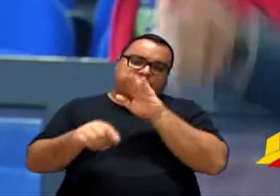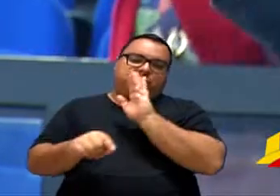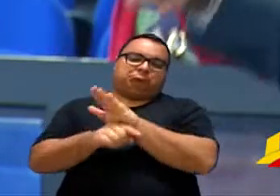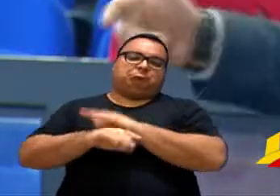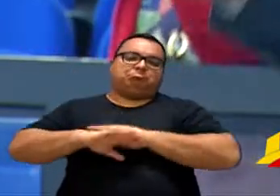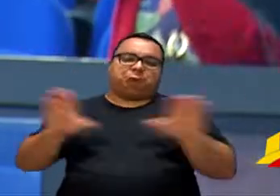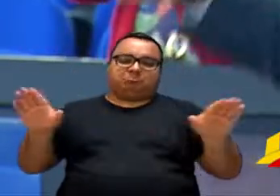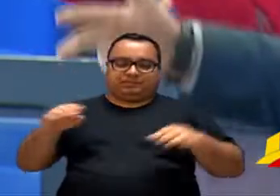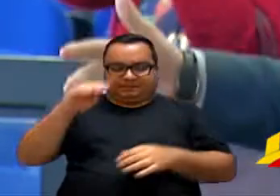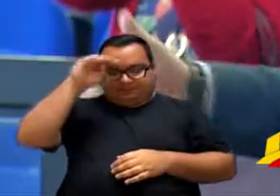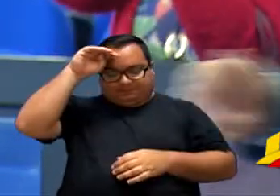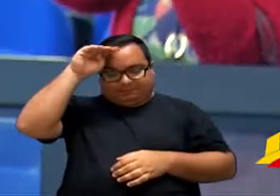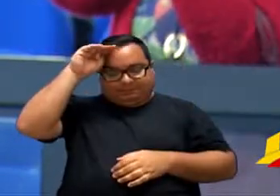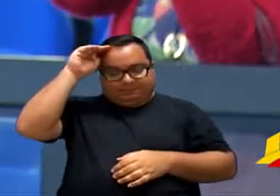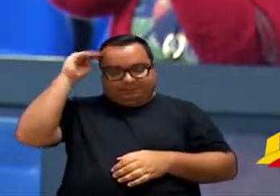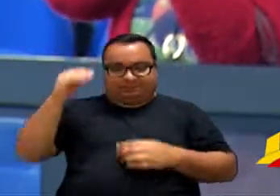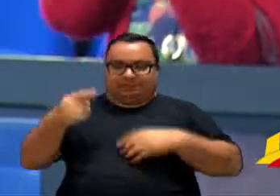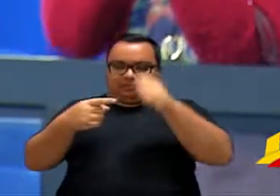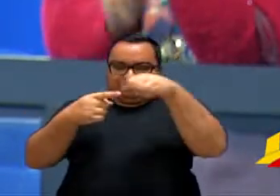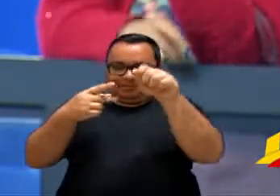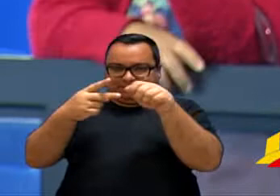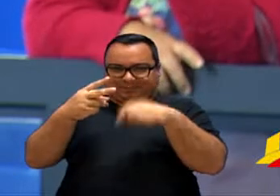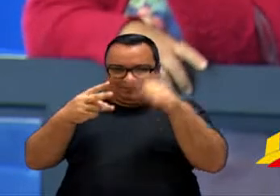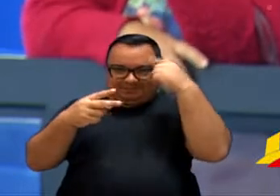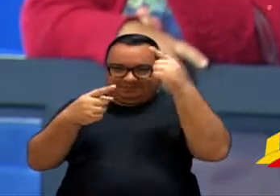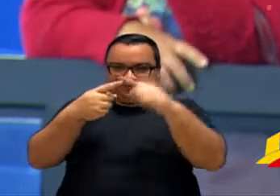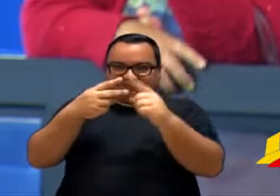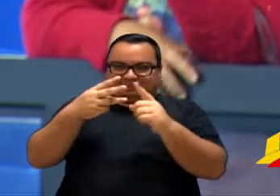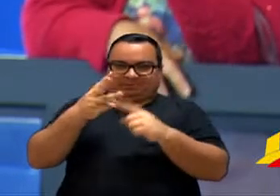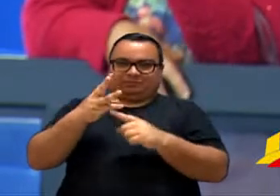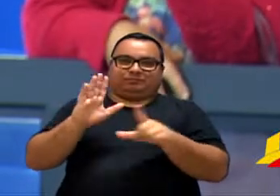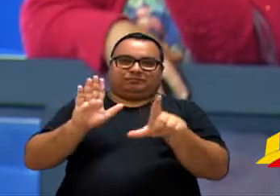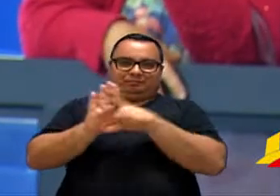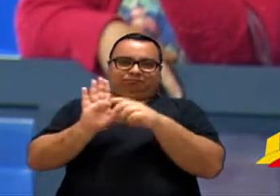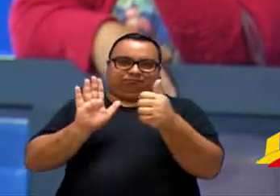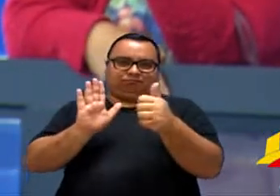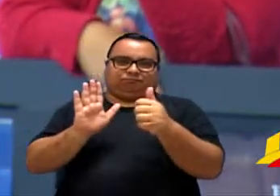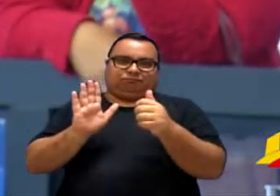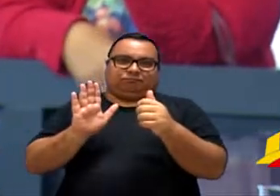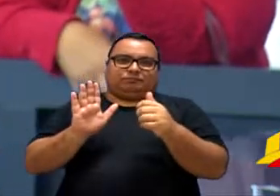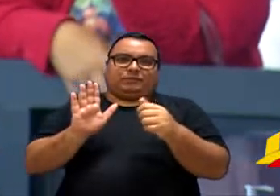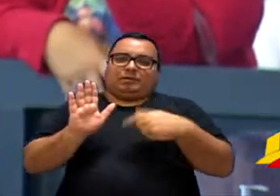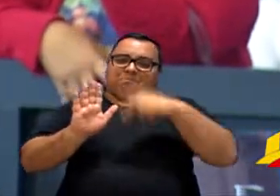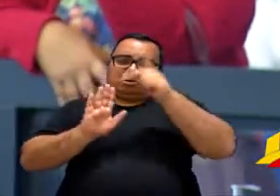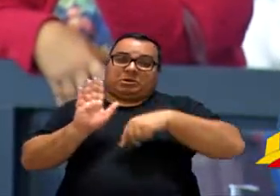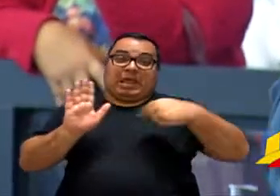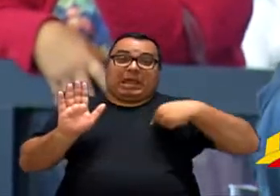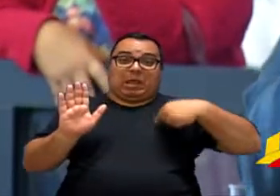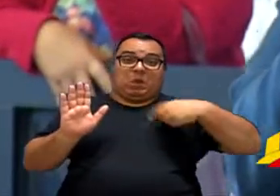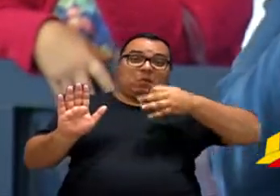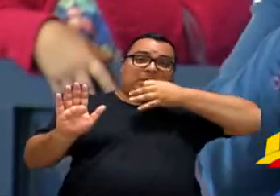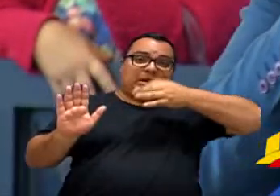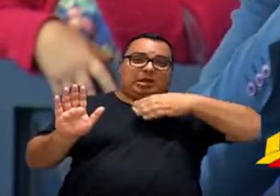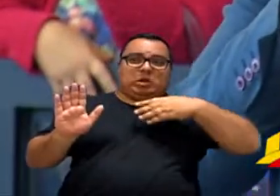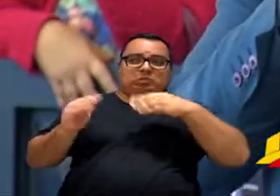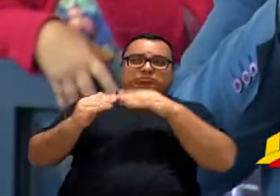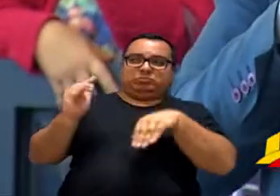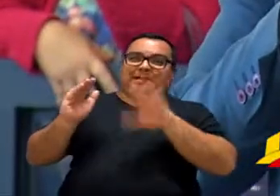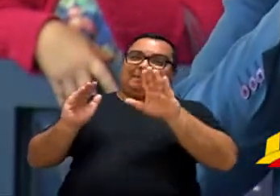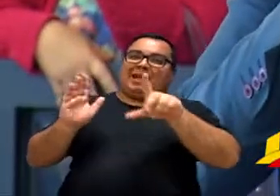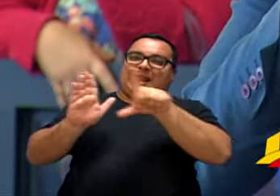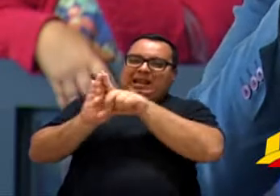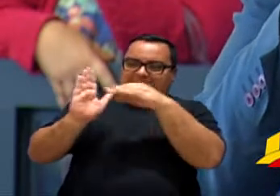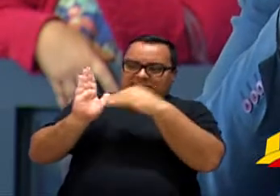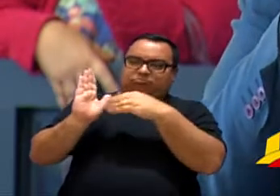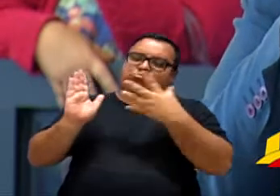municipais estaduais federais estou aqui vereadores fazendo uma crítica construtiva porque as comissões tem que ser em